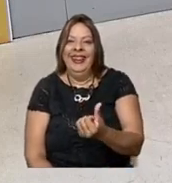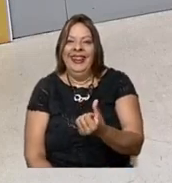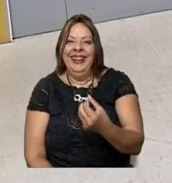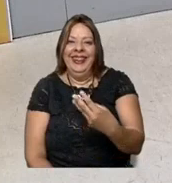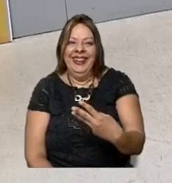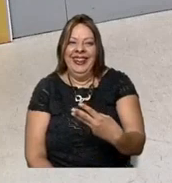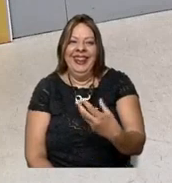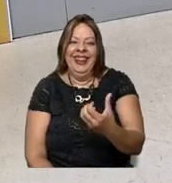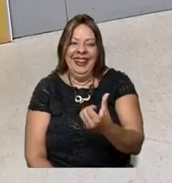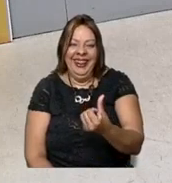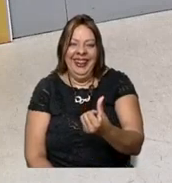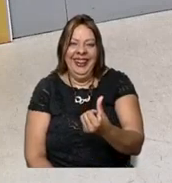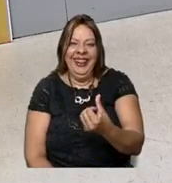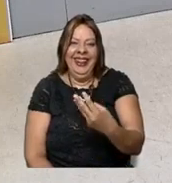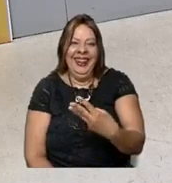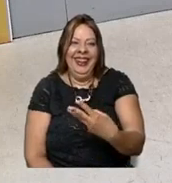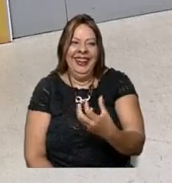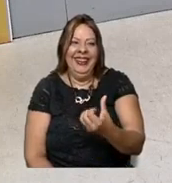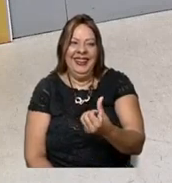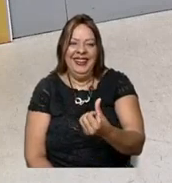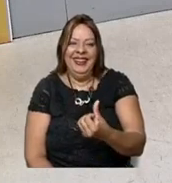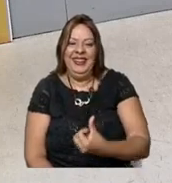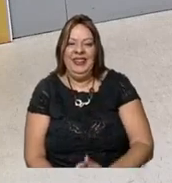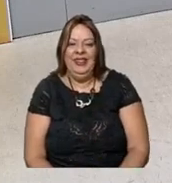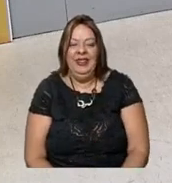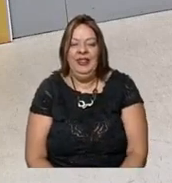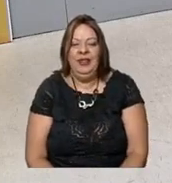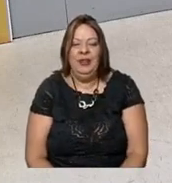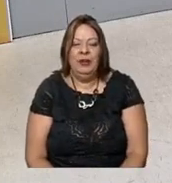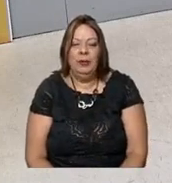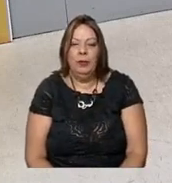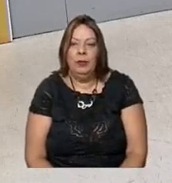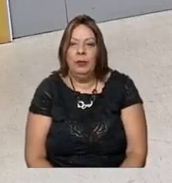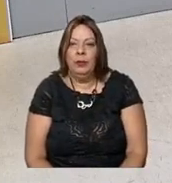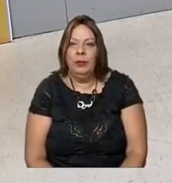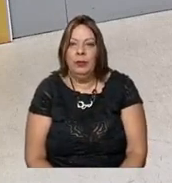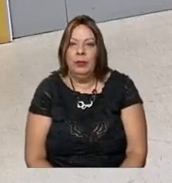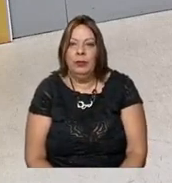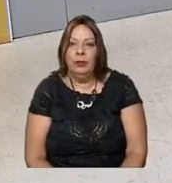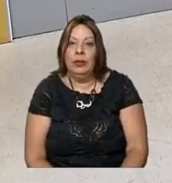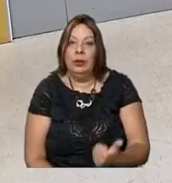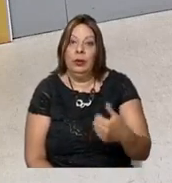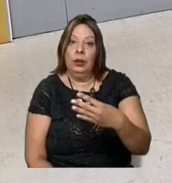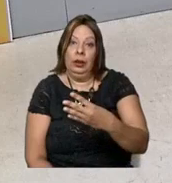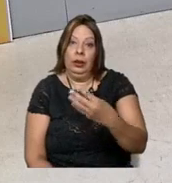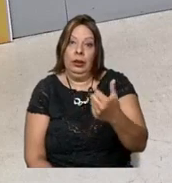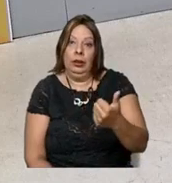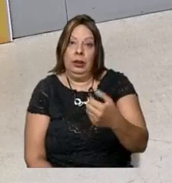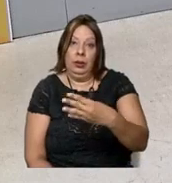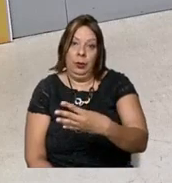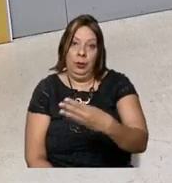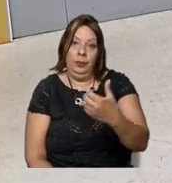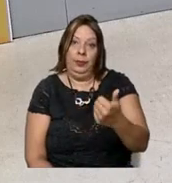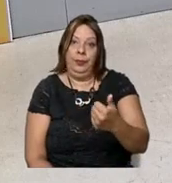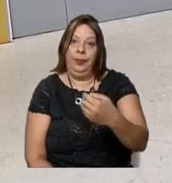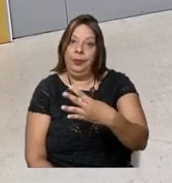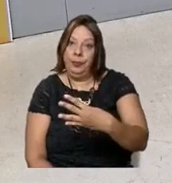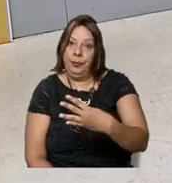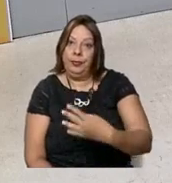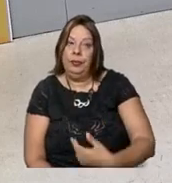36. 36, bem bolinha, chama ela que ela vem, número 14 agora,